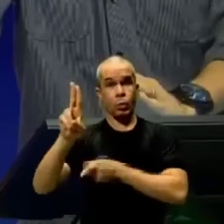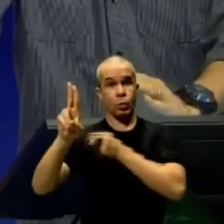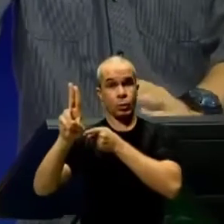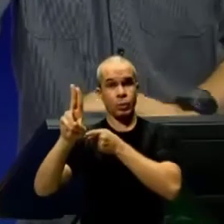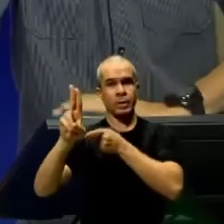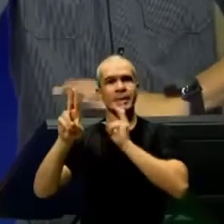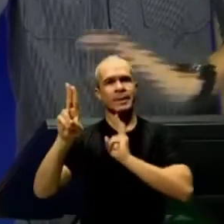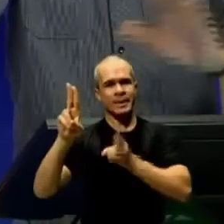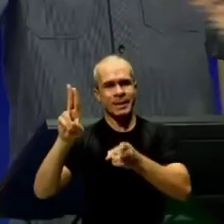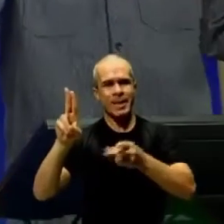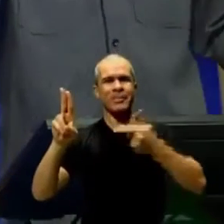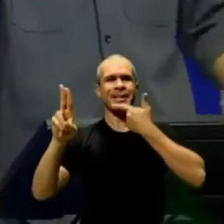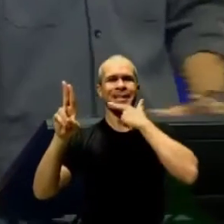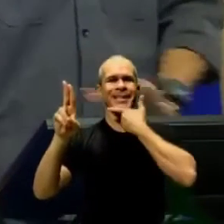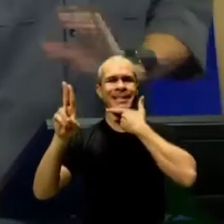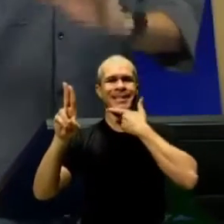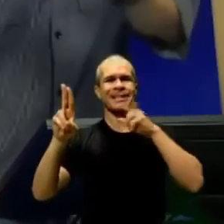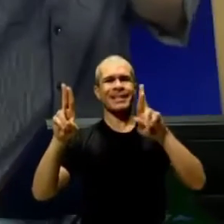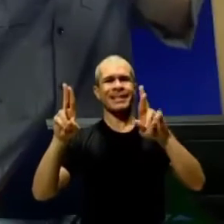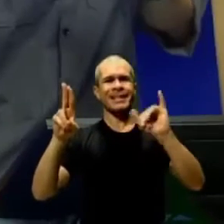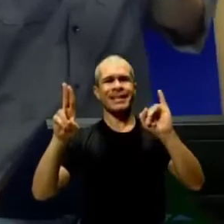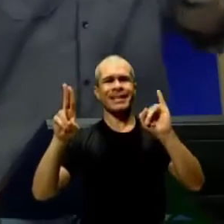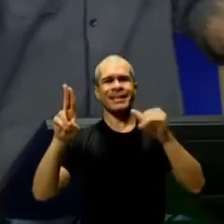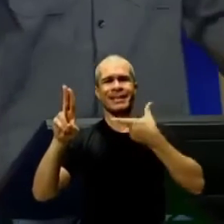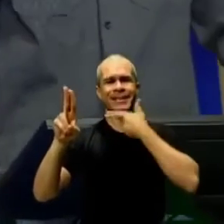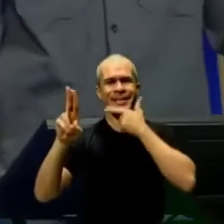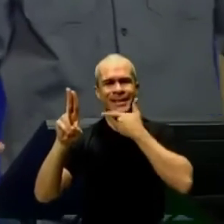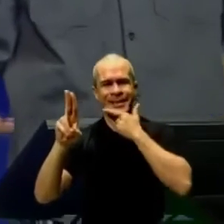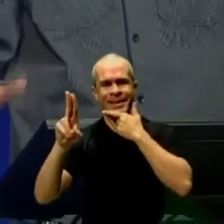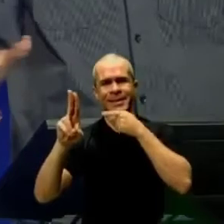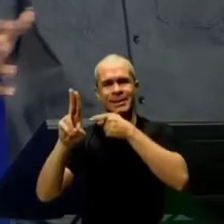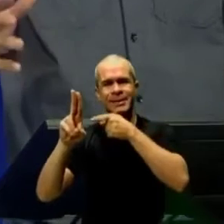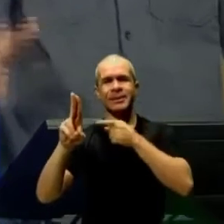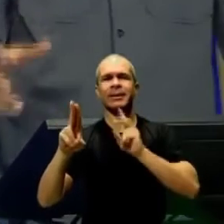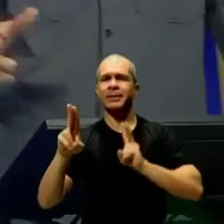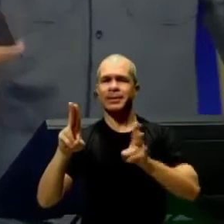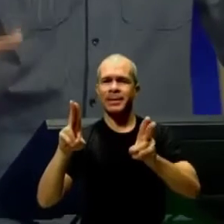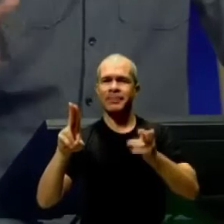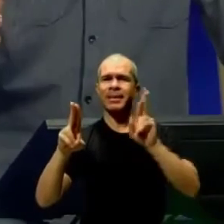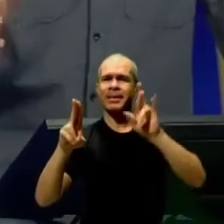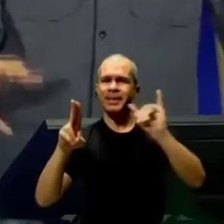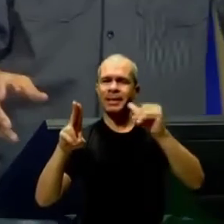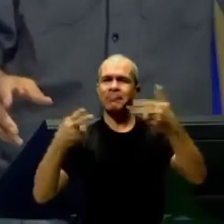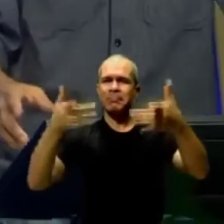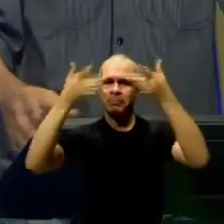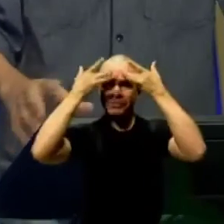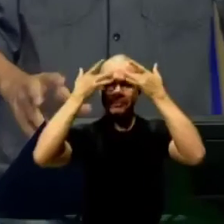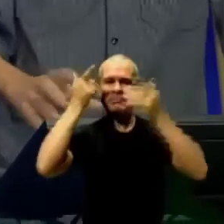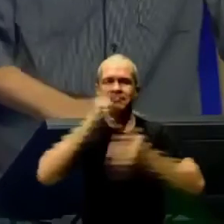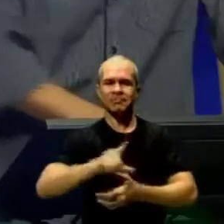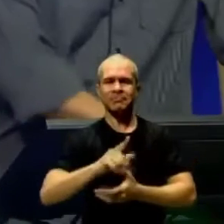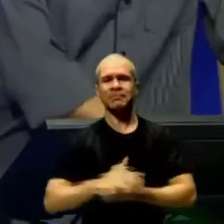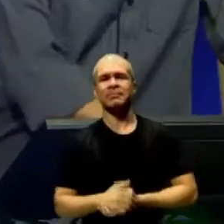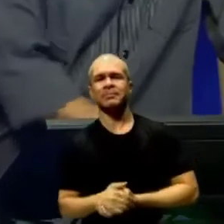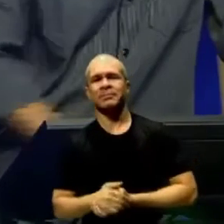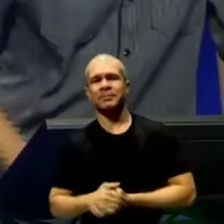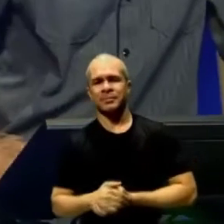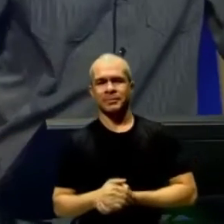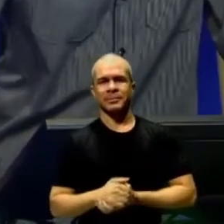sempre ri. E essa é a fórmula geral que você vai mais utilizar para a associação de resistores,